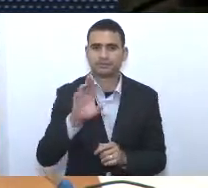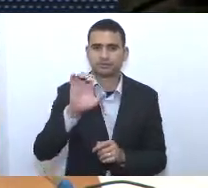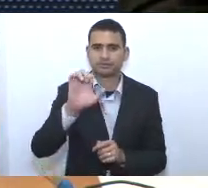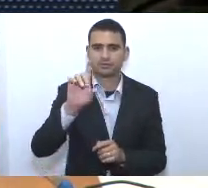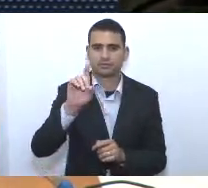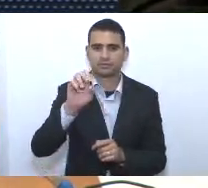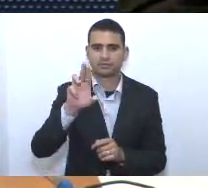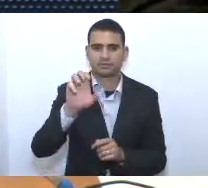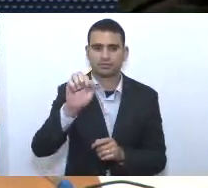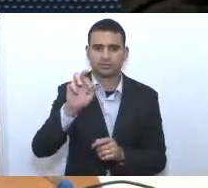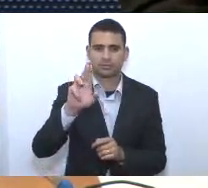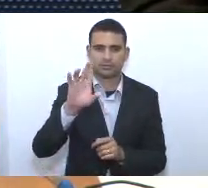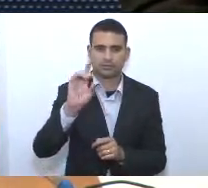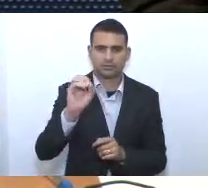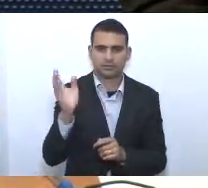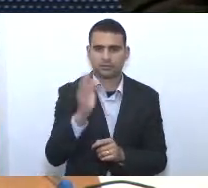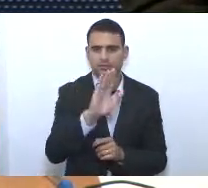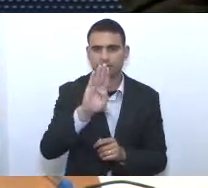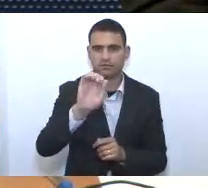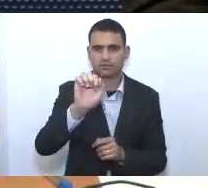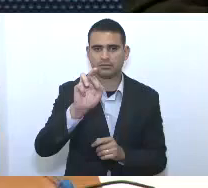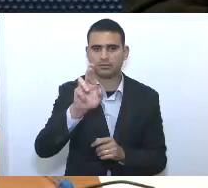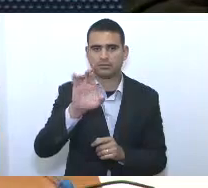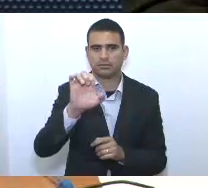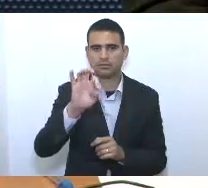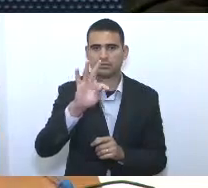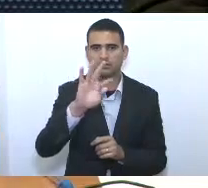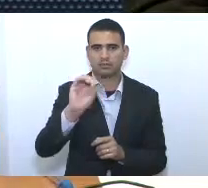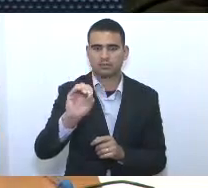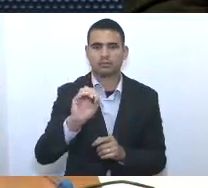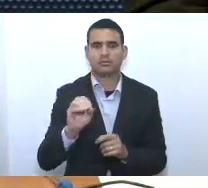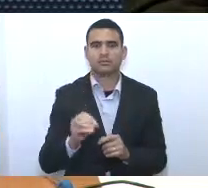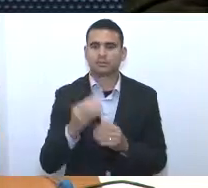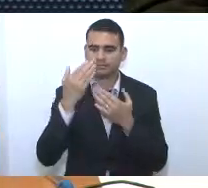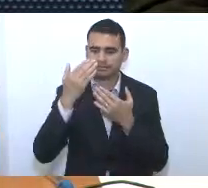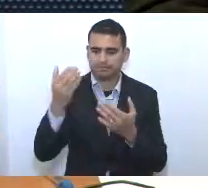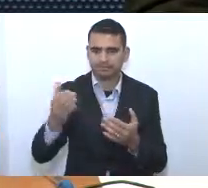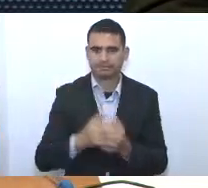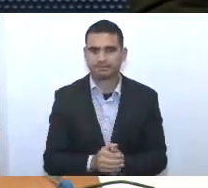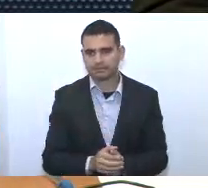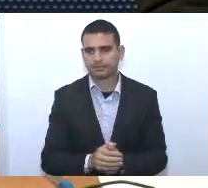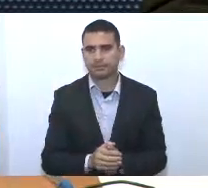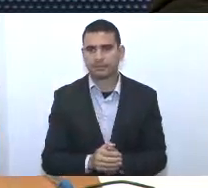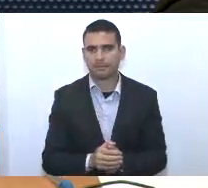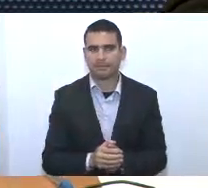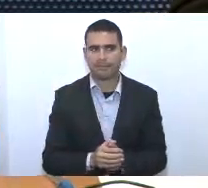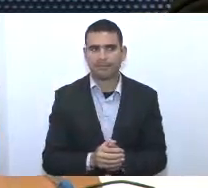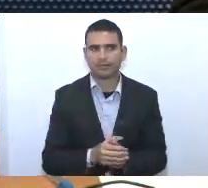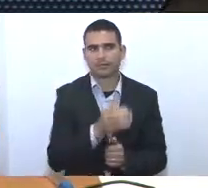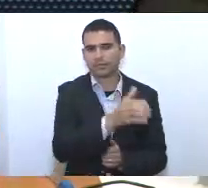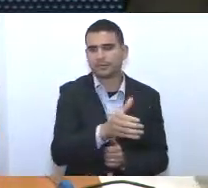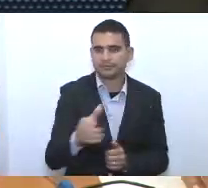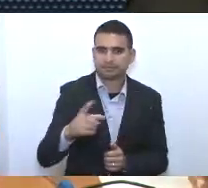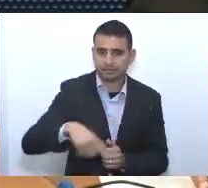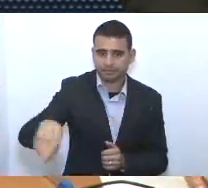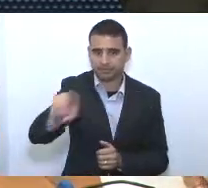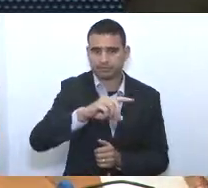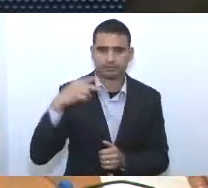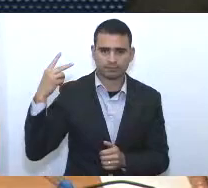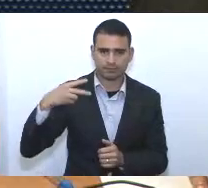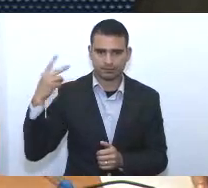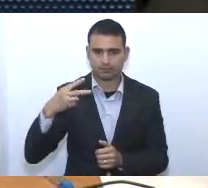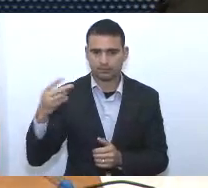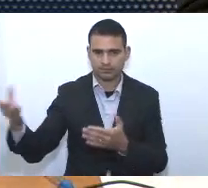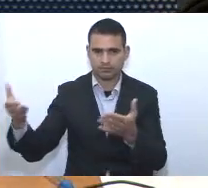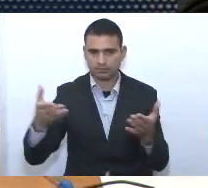muito grande estar ladeando esta mesa com Vossa Excelência. Gostaria de cumprimentar todos os vereadores que se